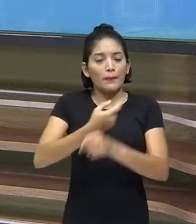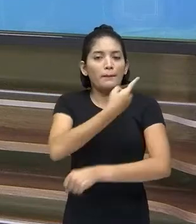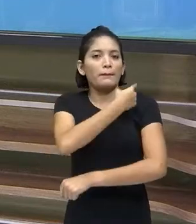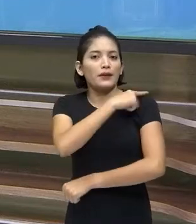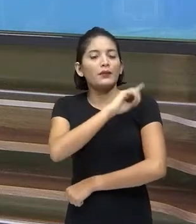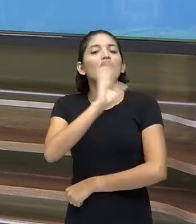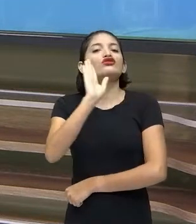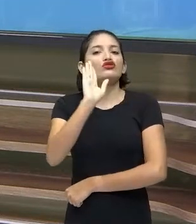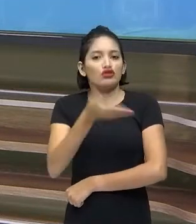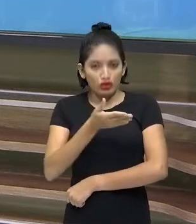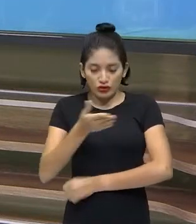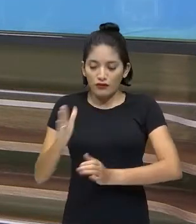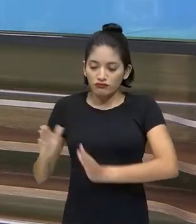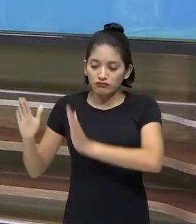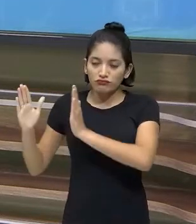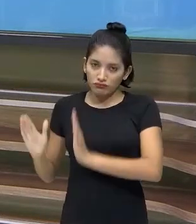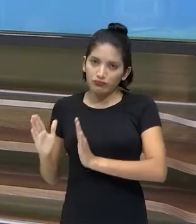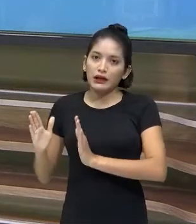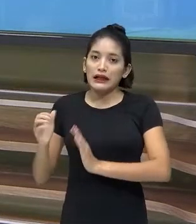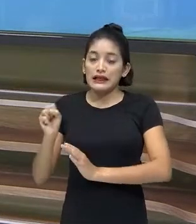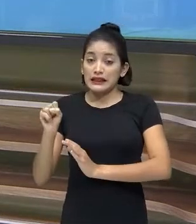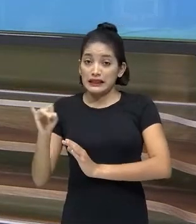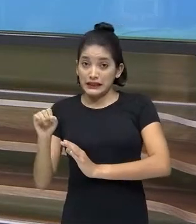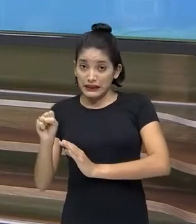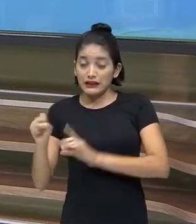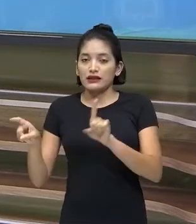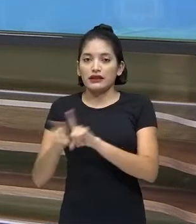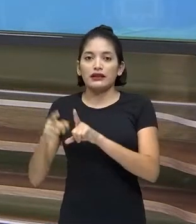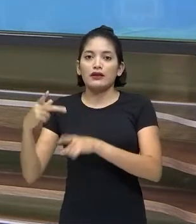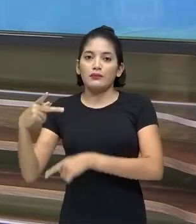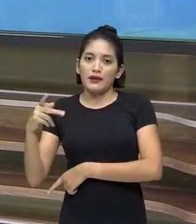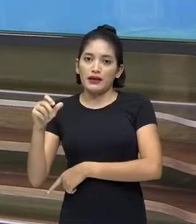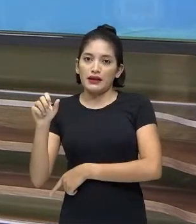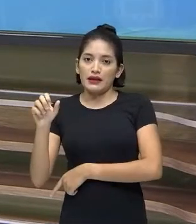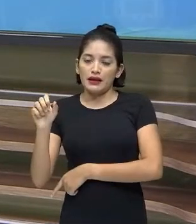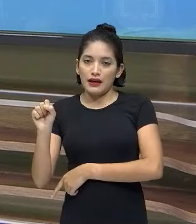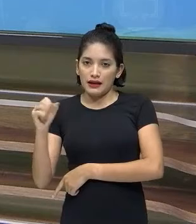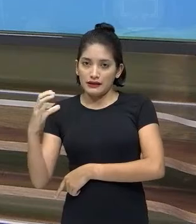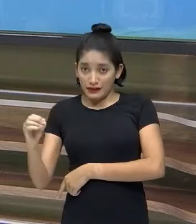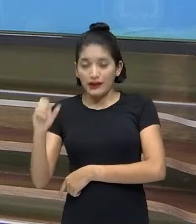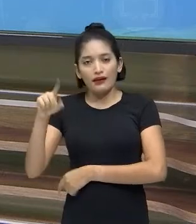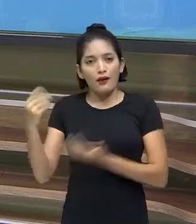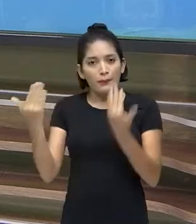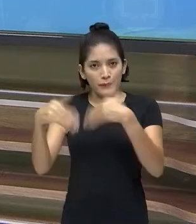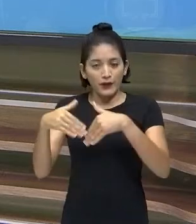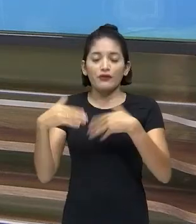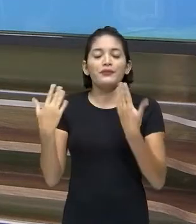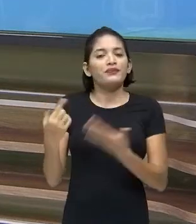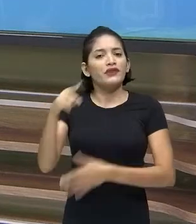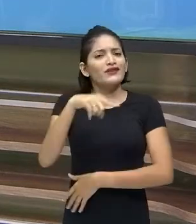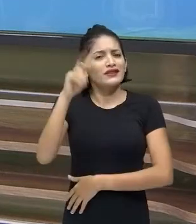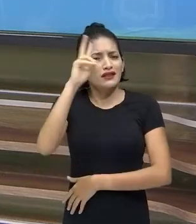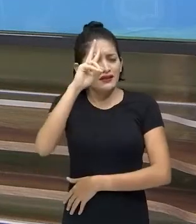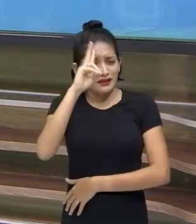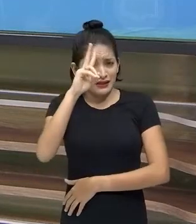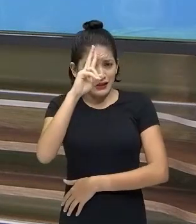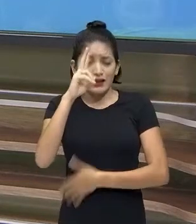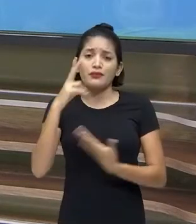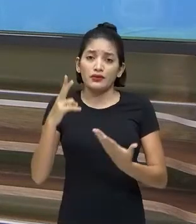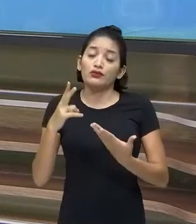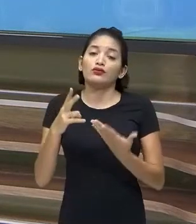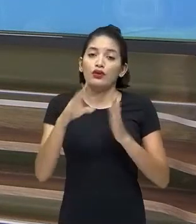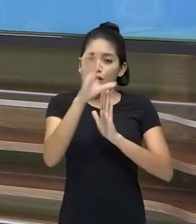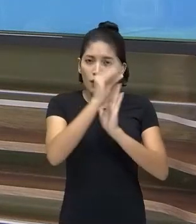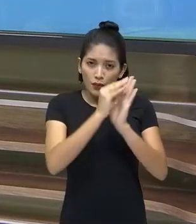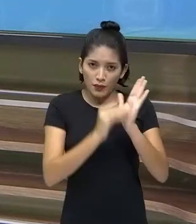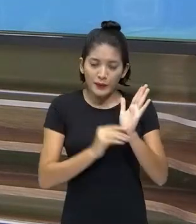fazem a primeira fase do CIS e a primeira fase do PSC também, né, gente? Então, é bom que vocês lembrem que esses conteúdos